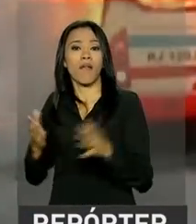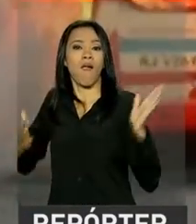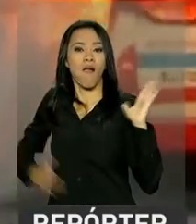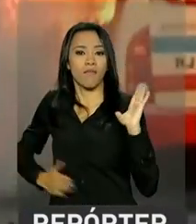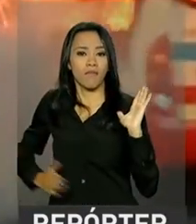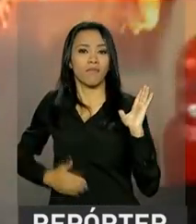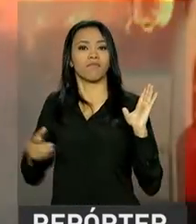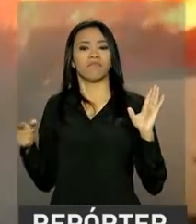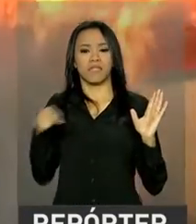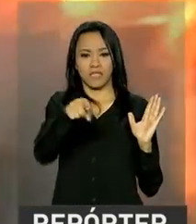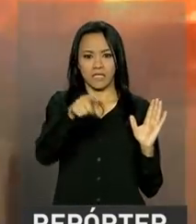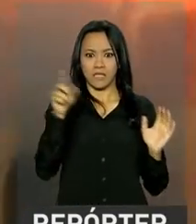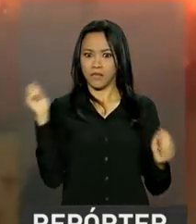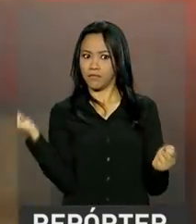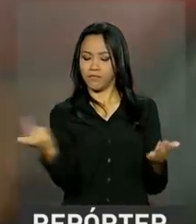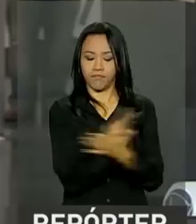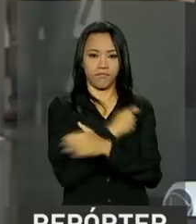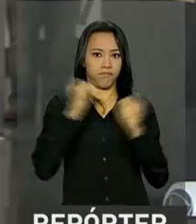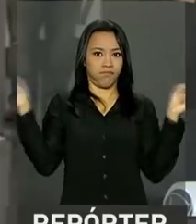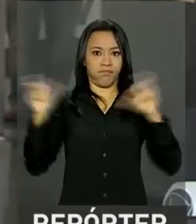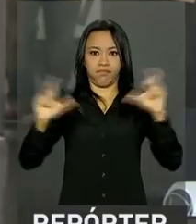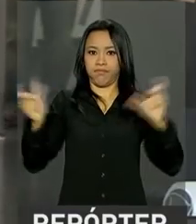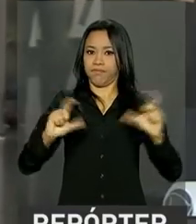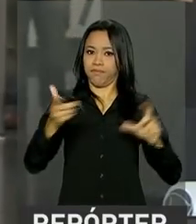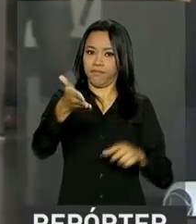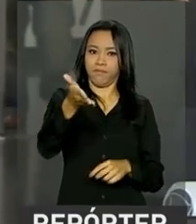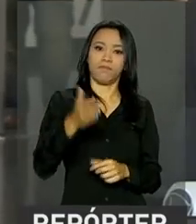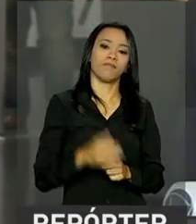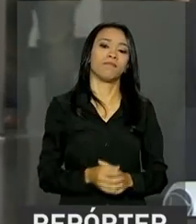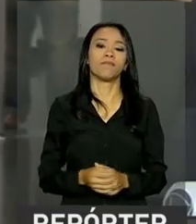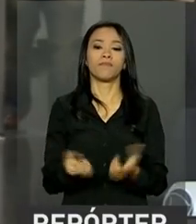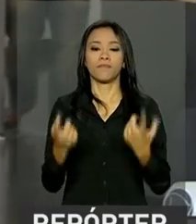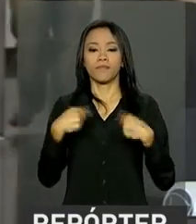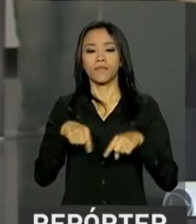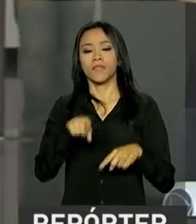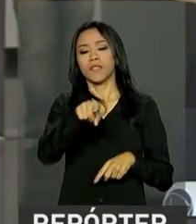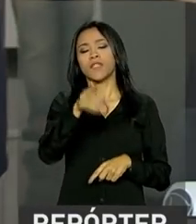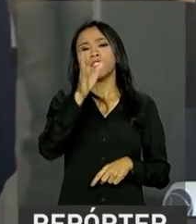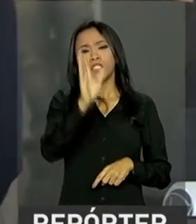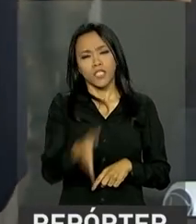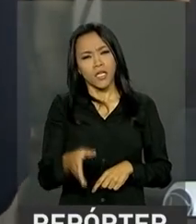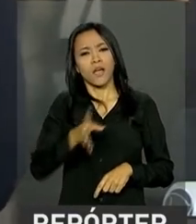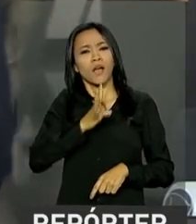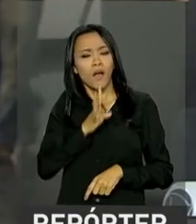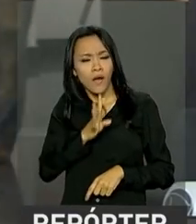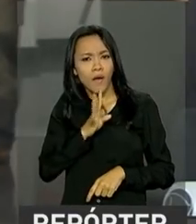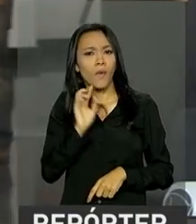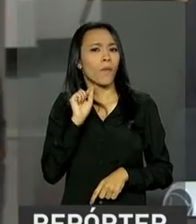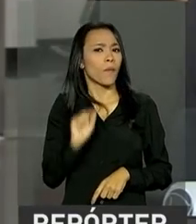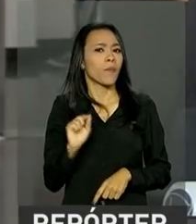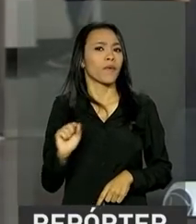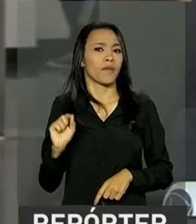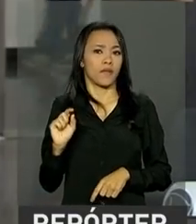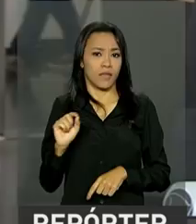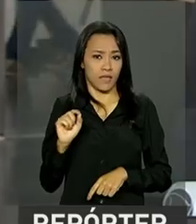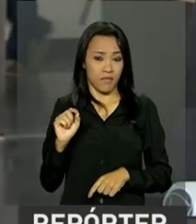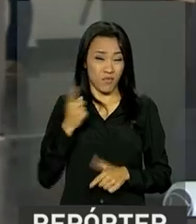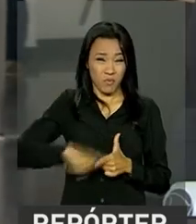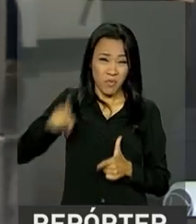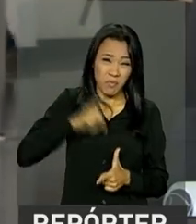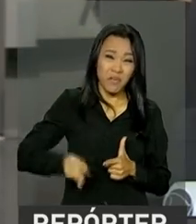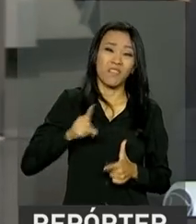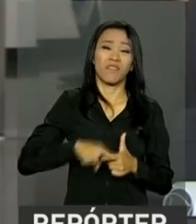deixando a cidade em estado de atenção é notória é conhecida a dificuldade que existe na área de segurança